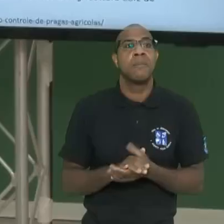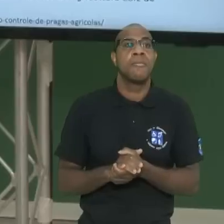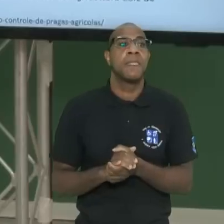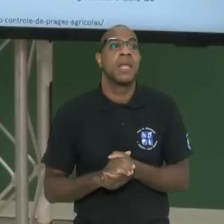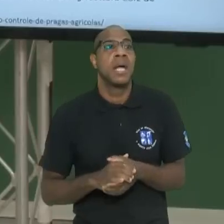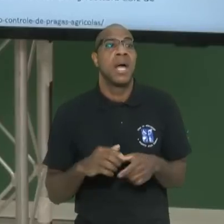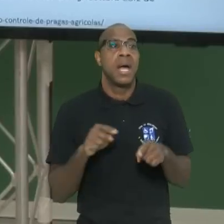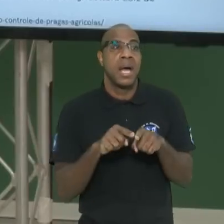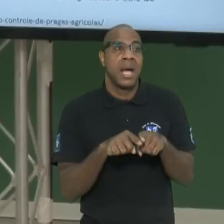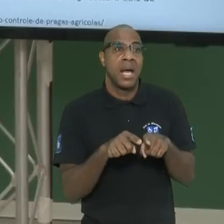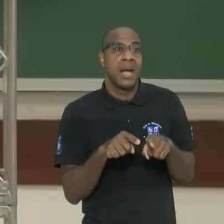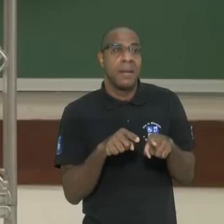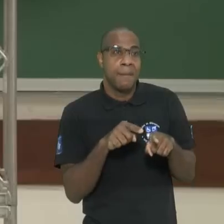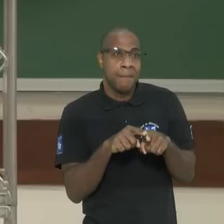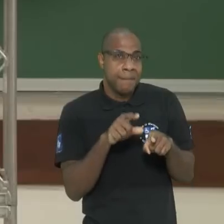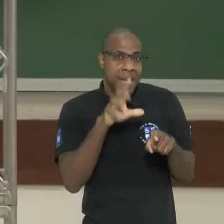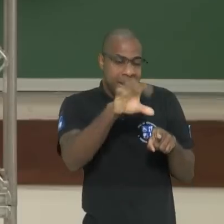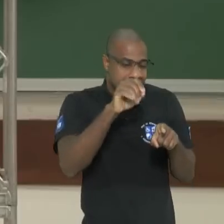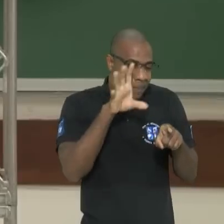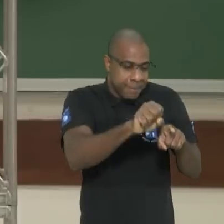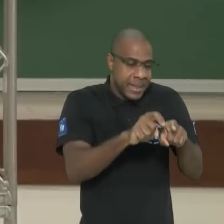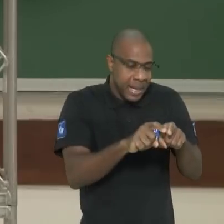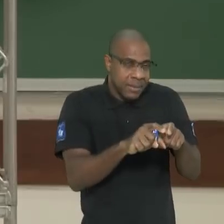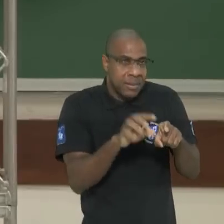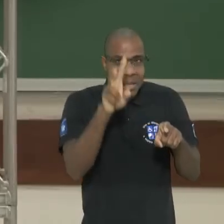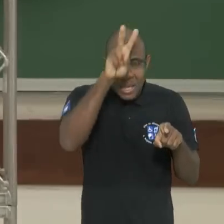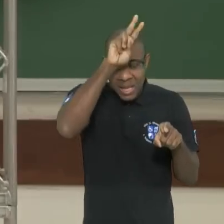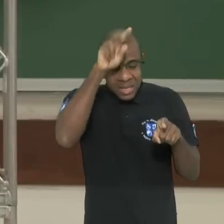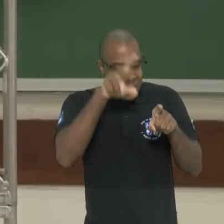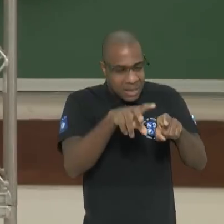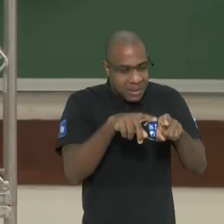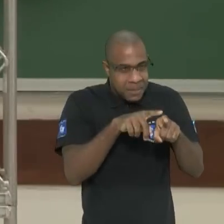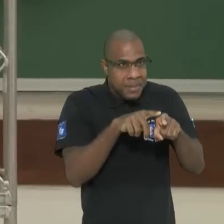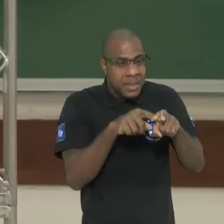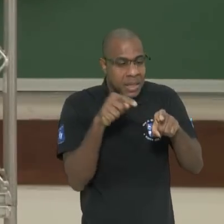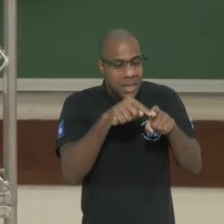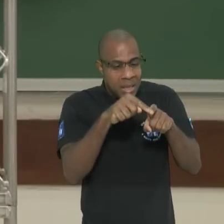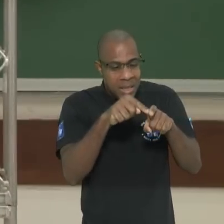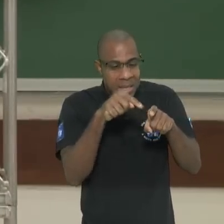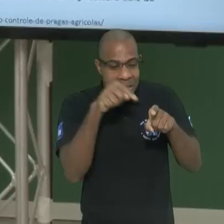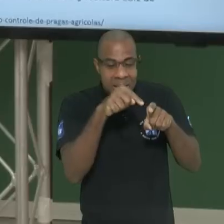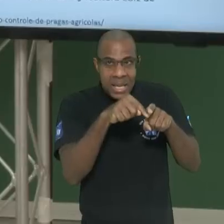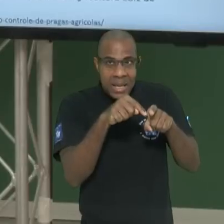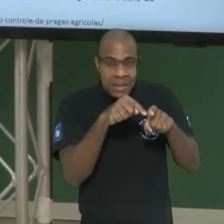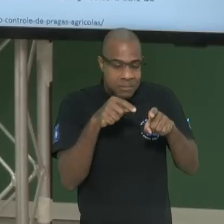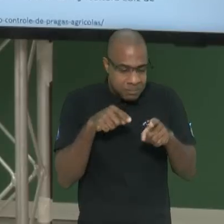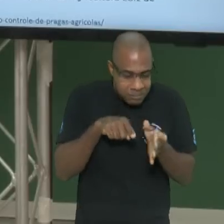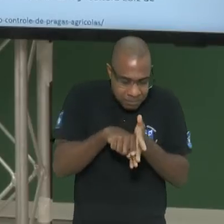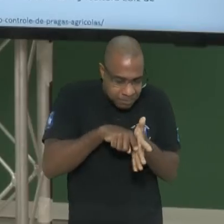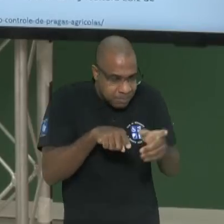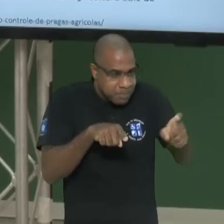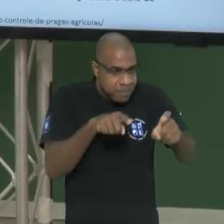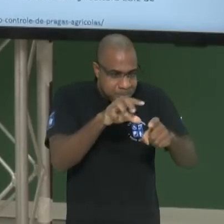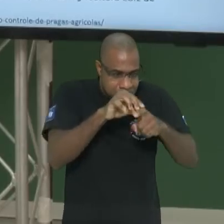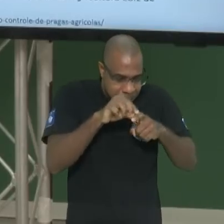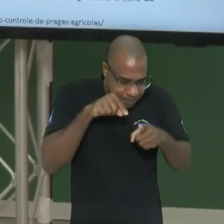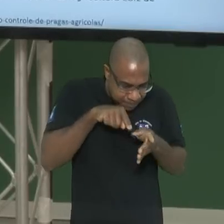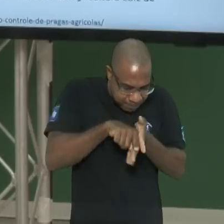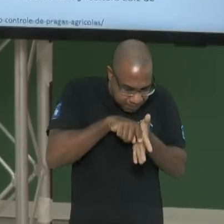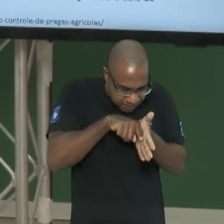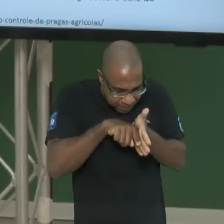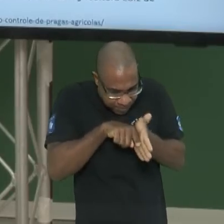Aí os cientistas pegaram esses insetinhos, foram estudar e viram que lá no estômago tinha a bactéria e que essa bactéria,